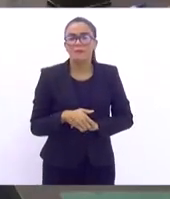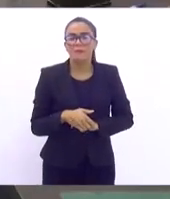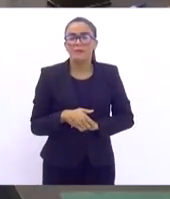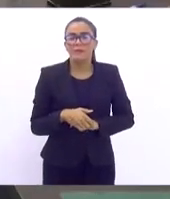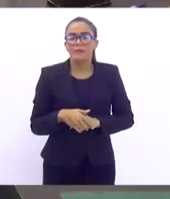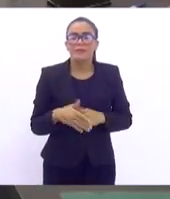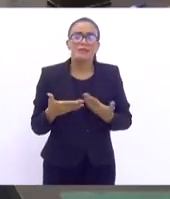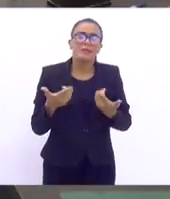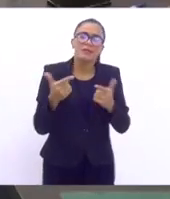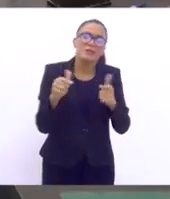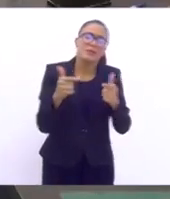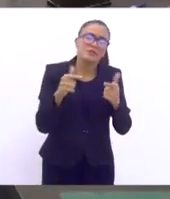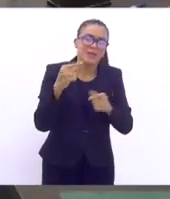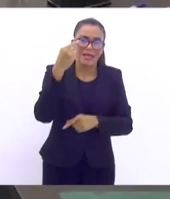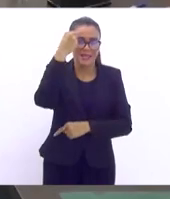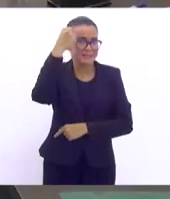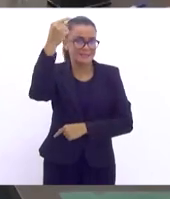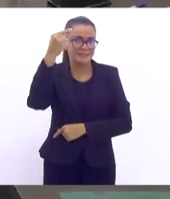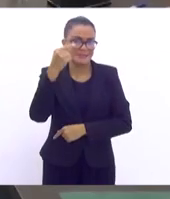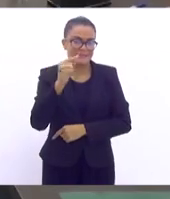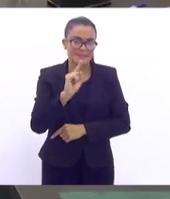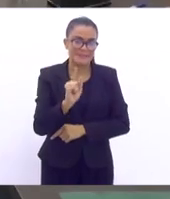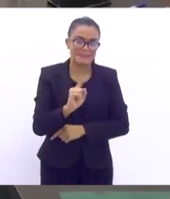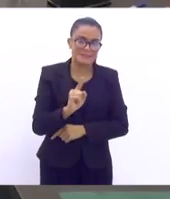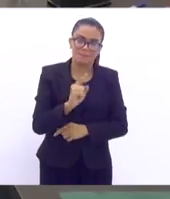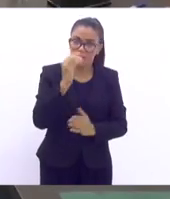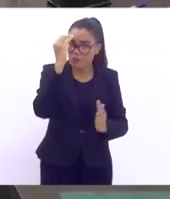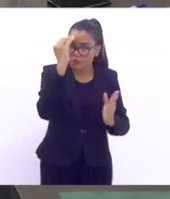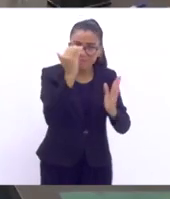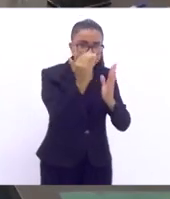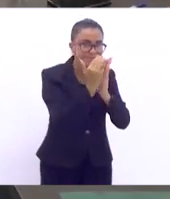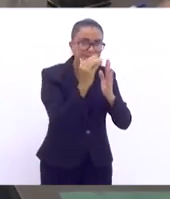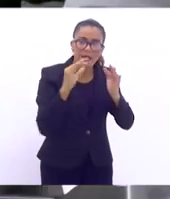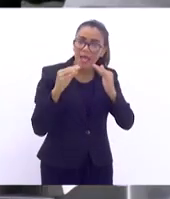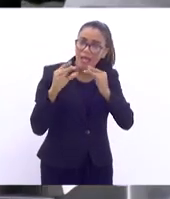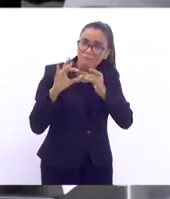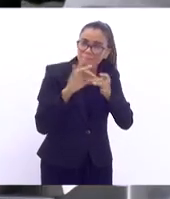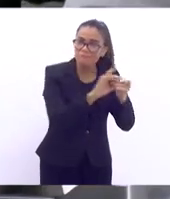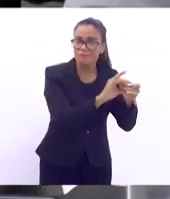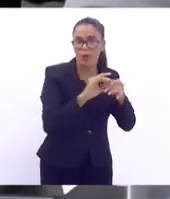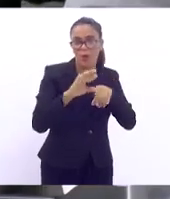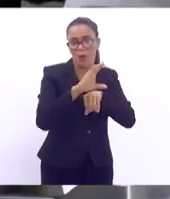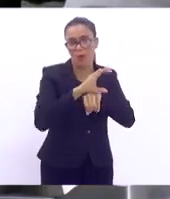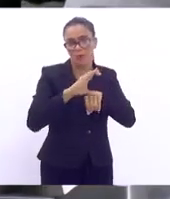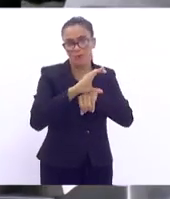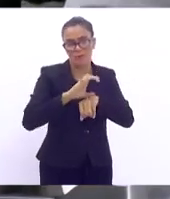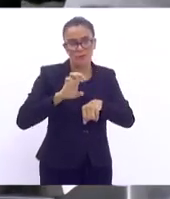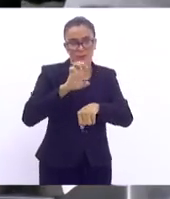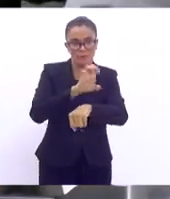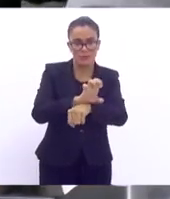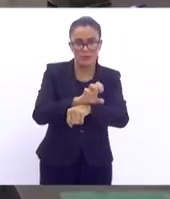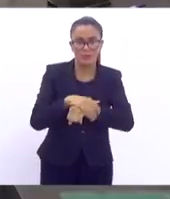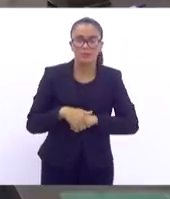não existe essa hipótese cumpriu os requisitos para constituição ela tem que ser publicada